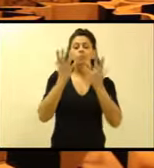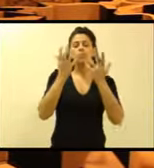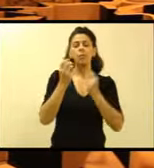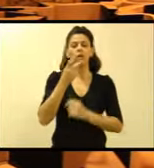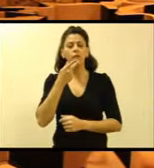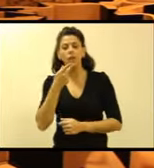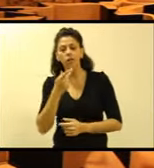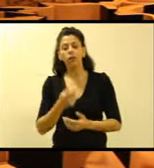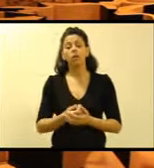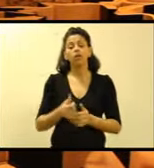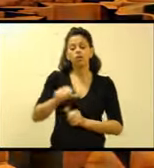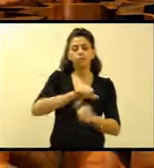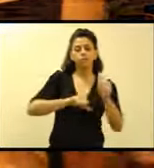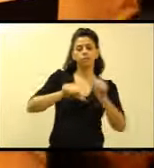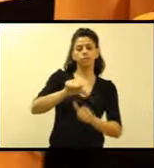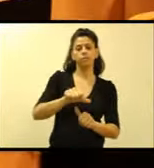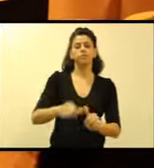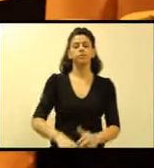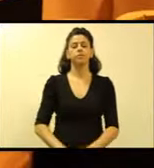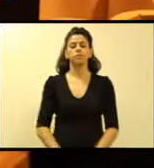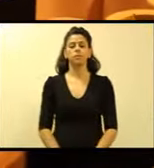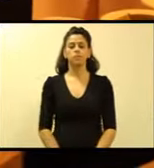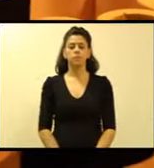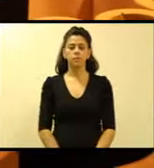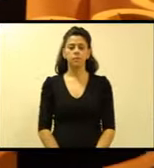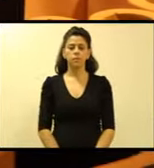nos transformam.